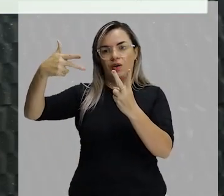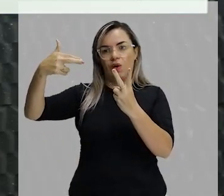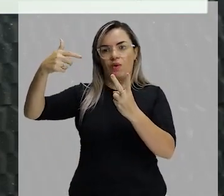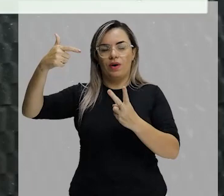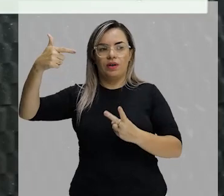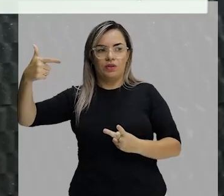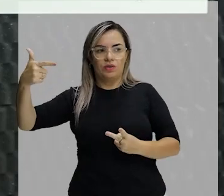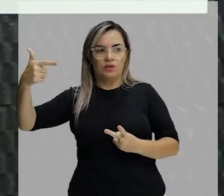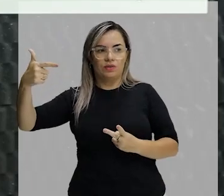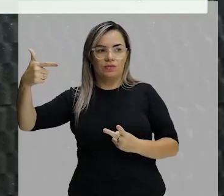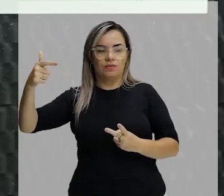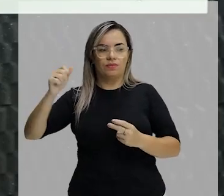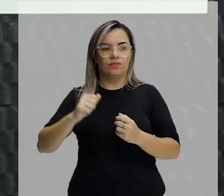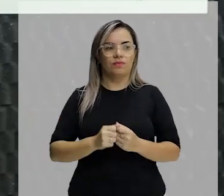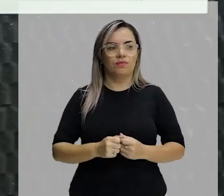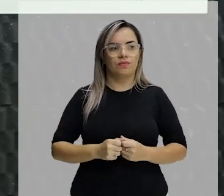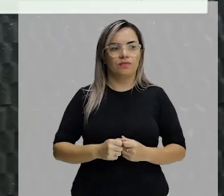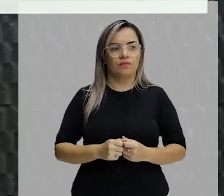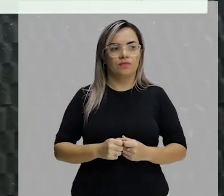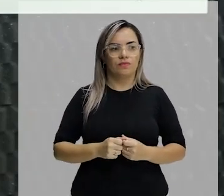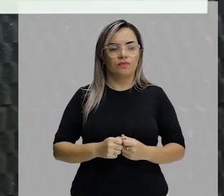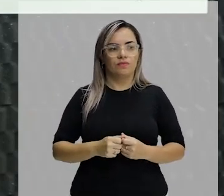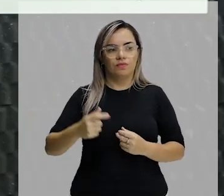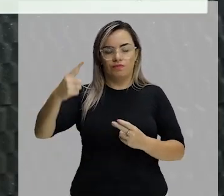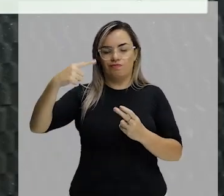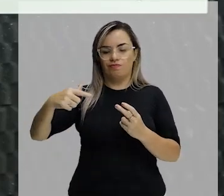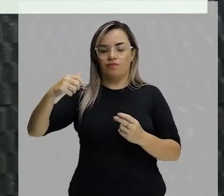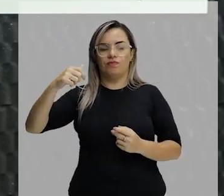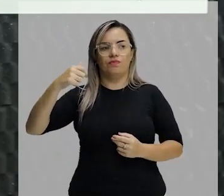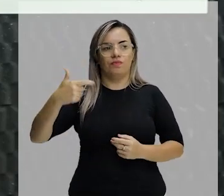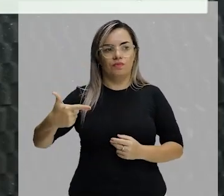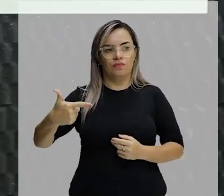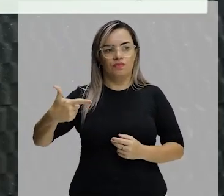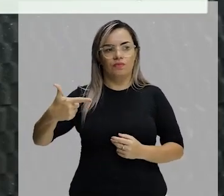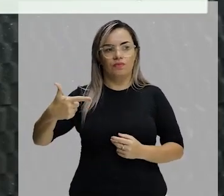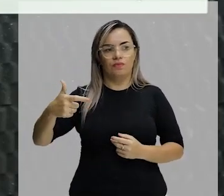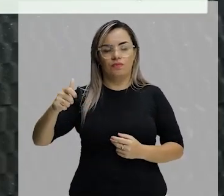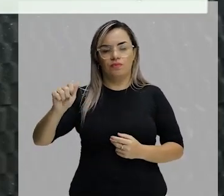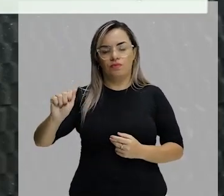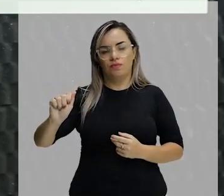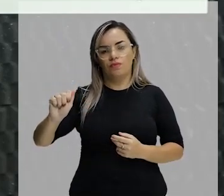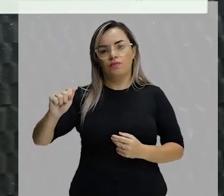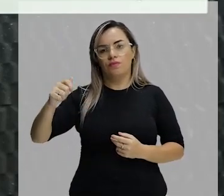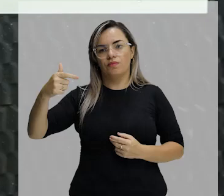você resolver essa potência, você vai encontrar que isso aqui vai valer 2a ao quadrado.